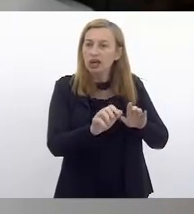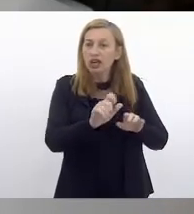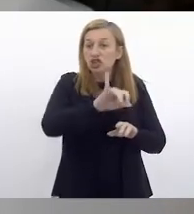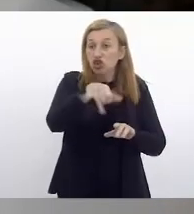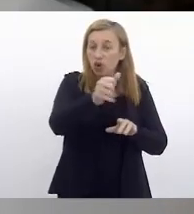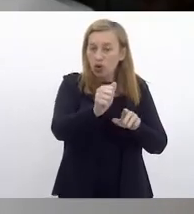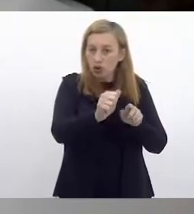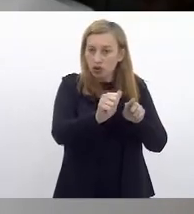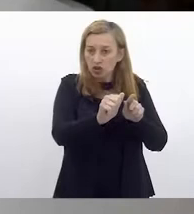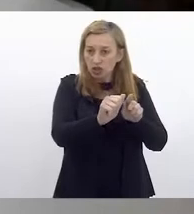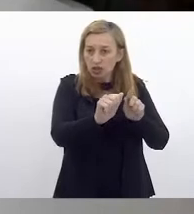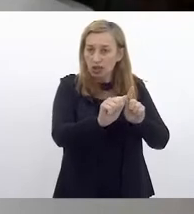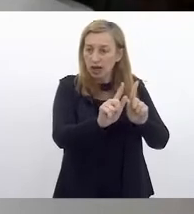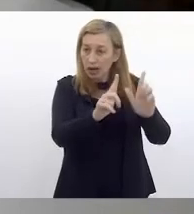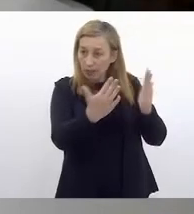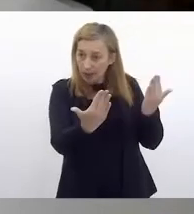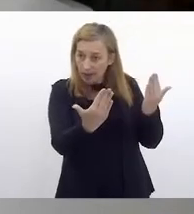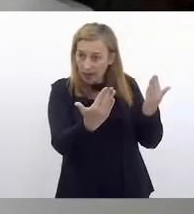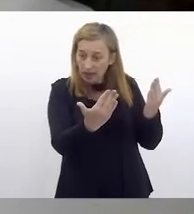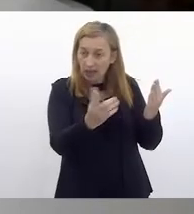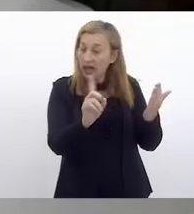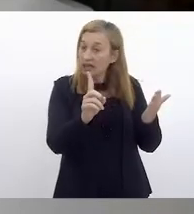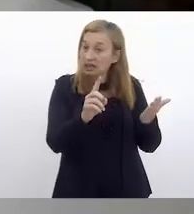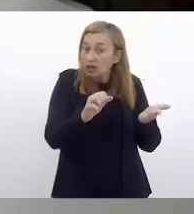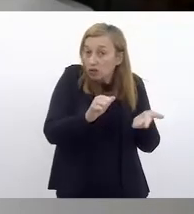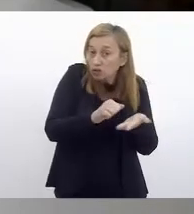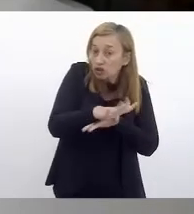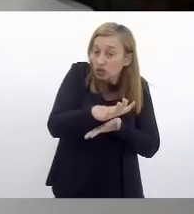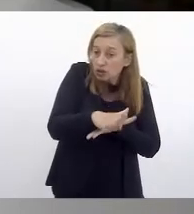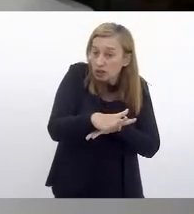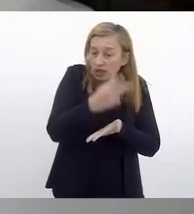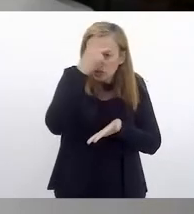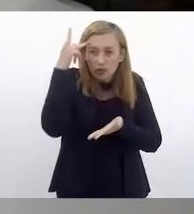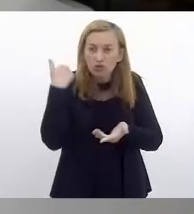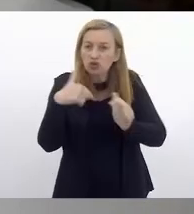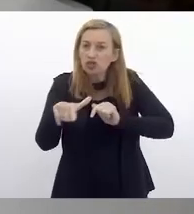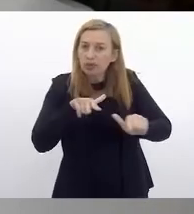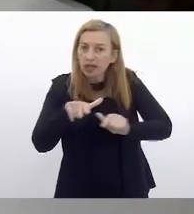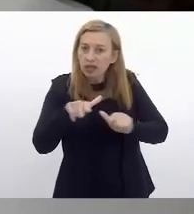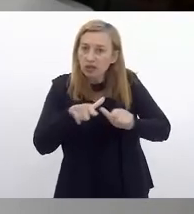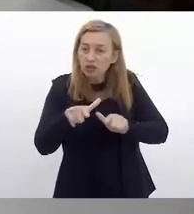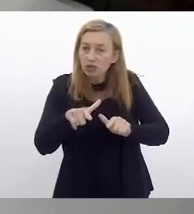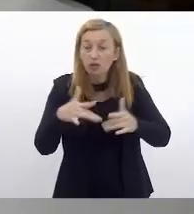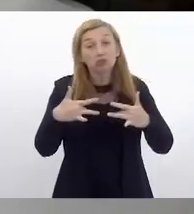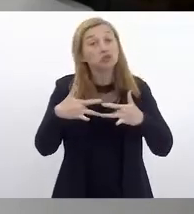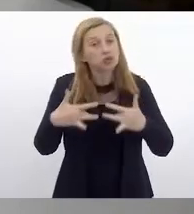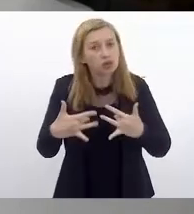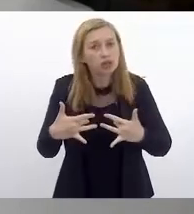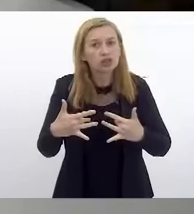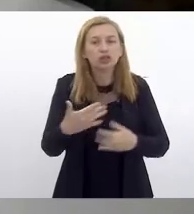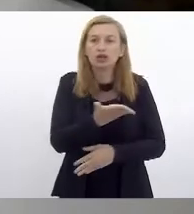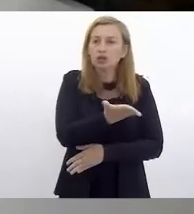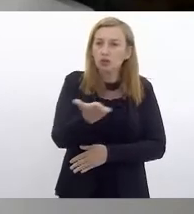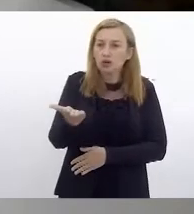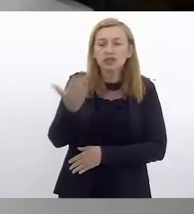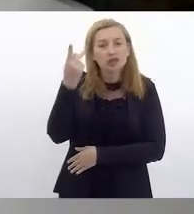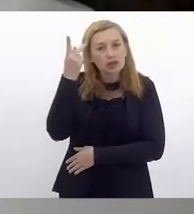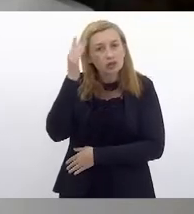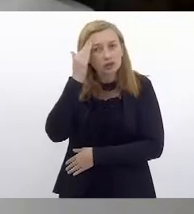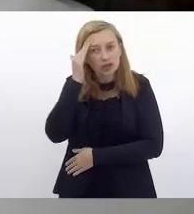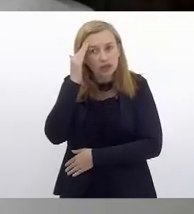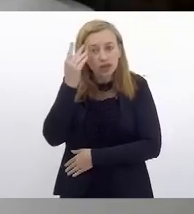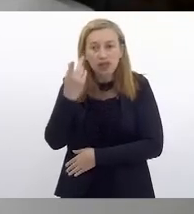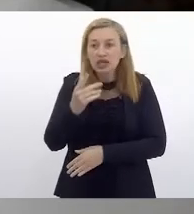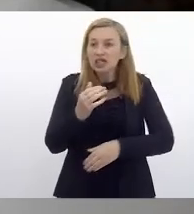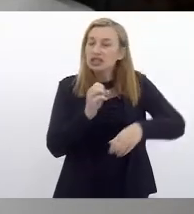o compromisso da não demissão dos trabalhadores. Então, eu me solidarizo com esse seu entendimento, que esse